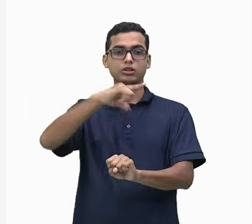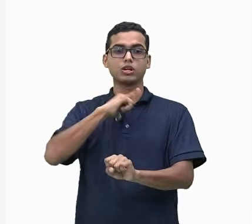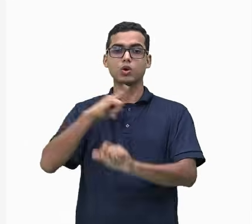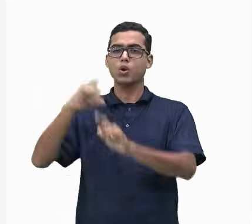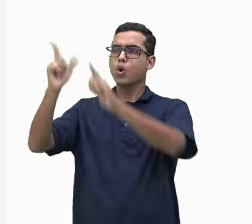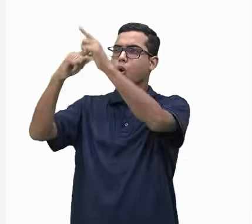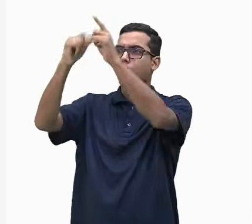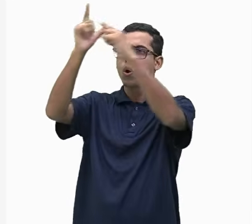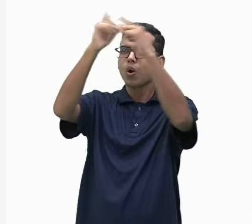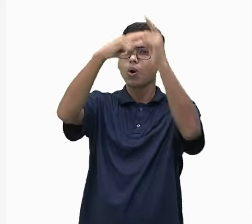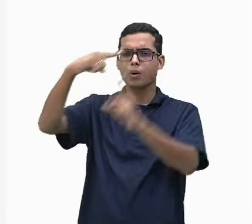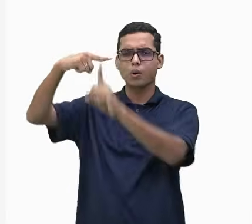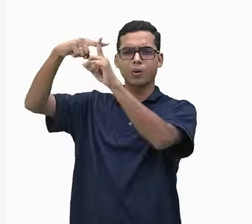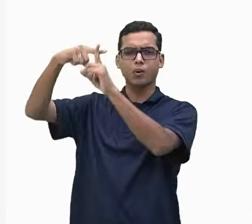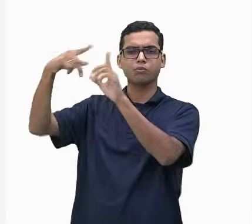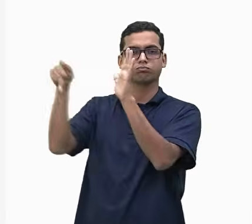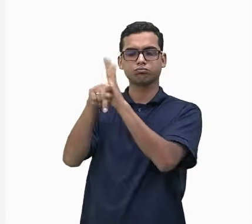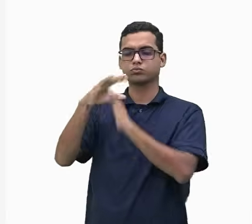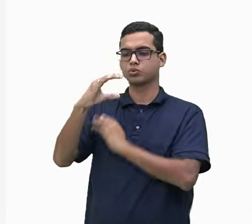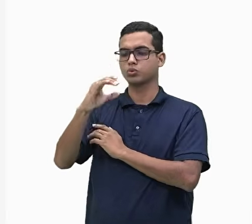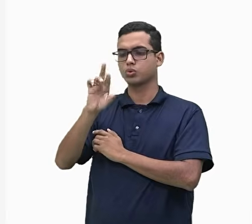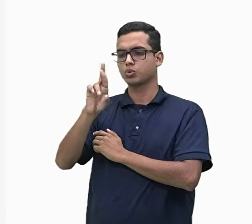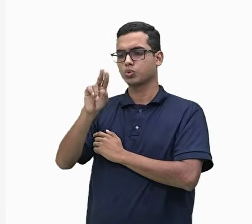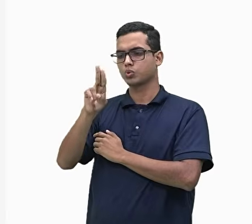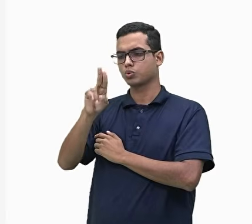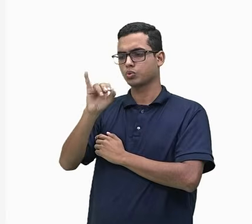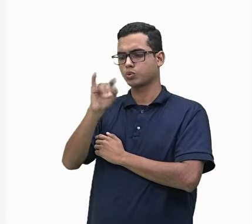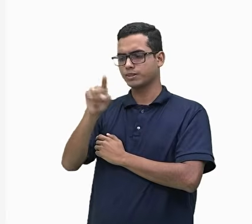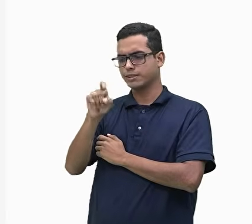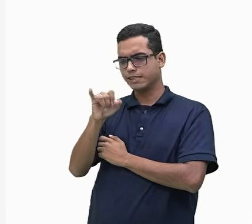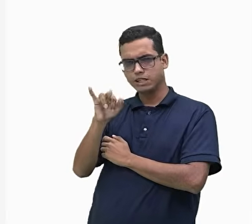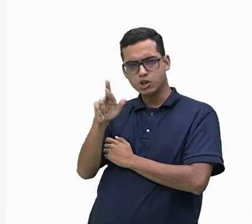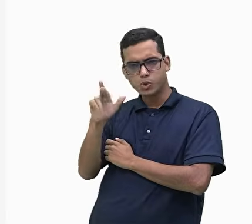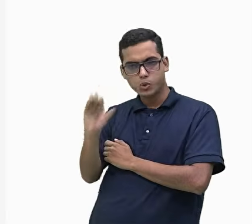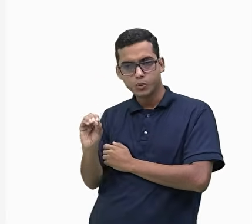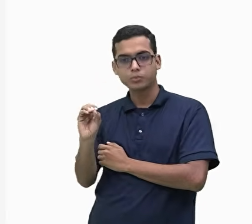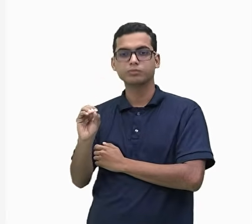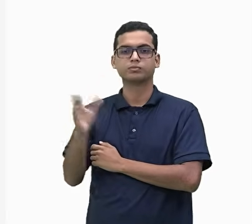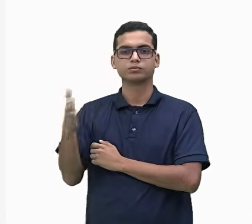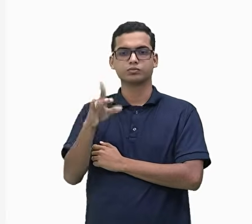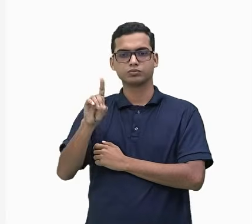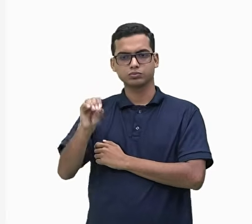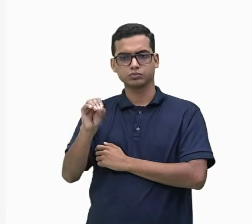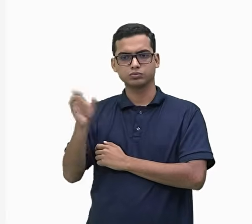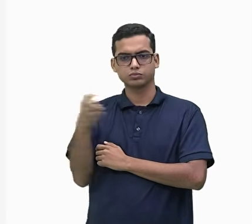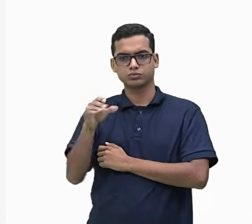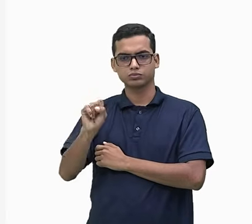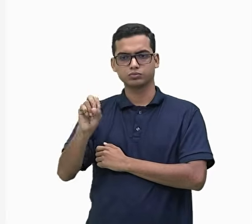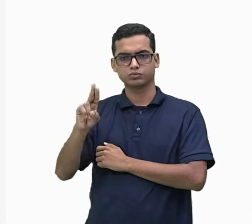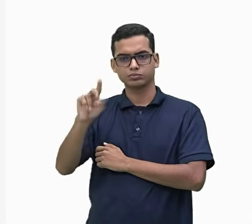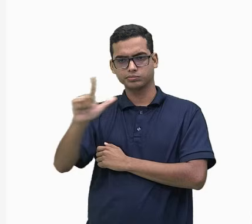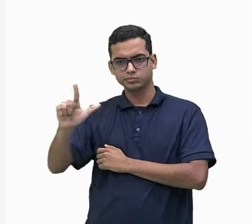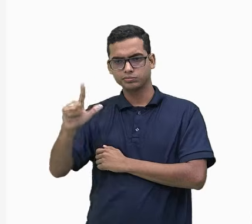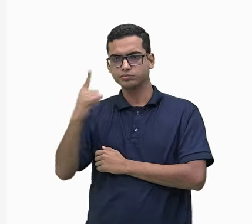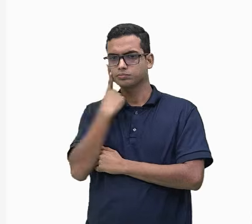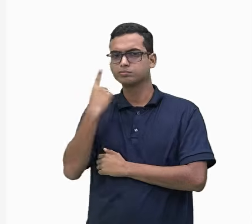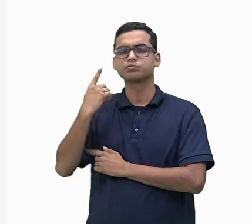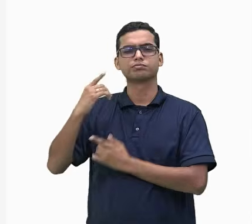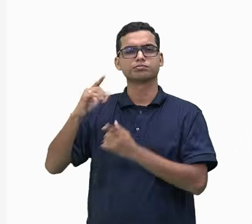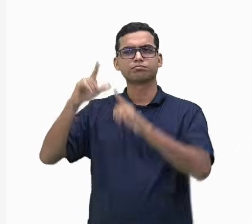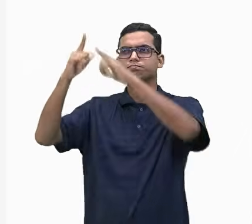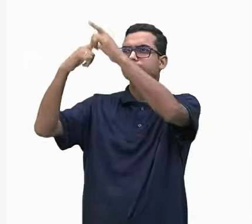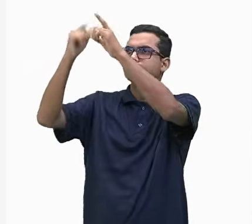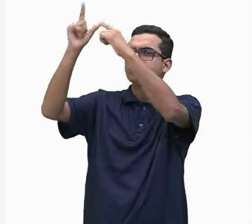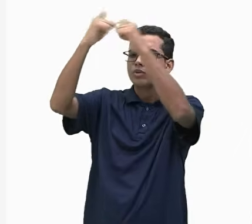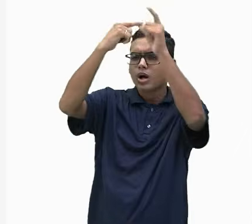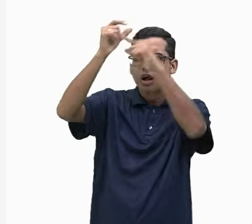estrelas mais brilhantes vão estar dispostas em forma de cruz. Daí o nome,